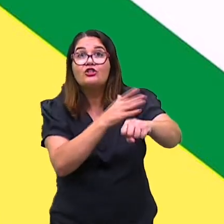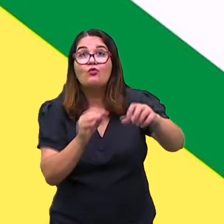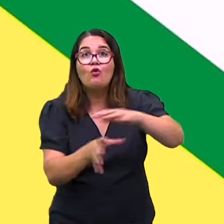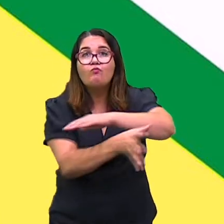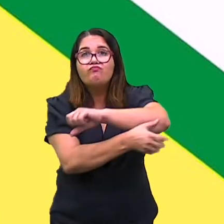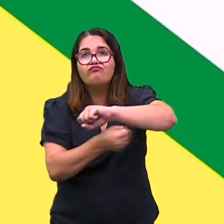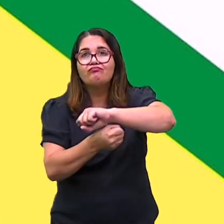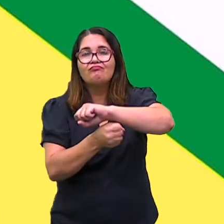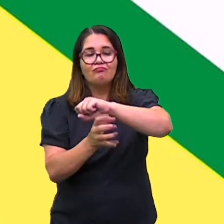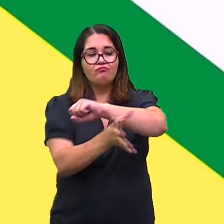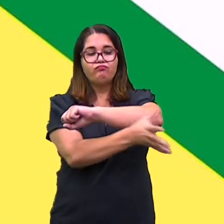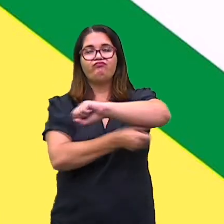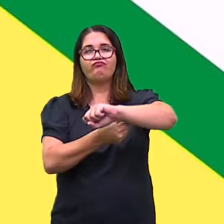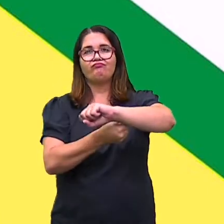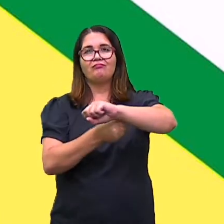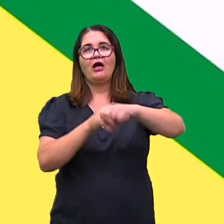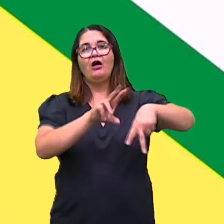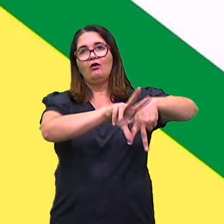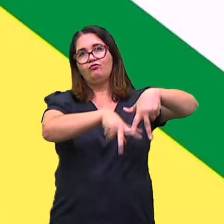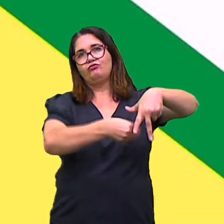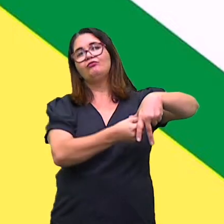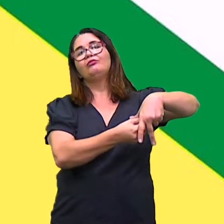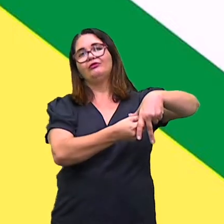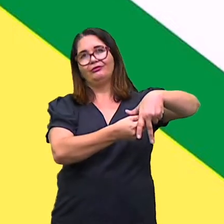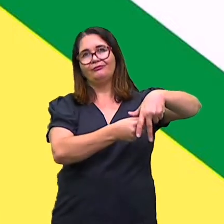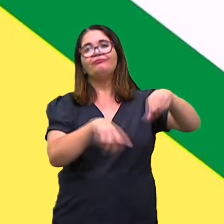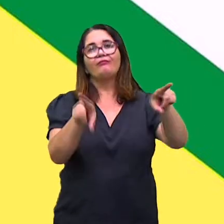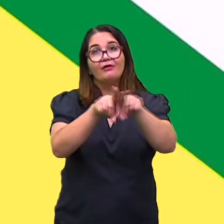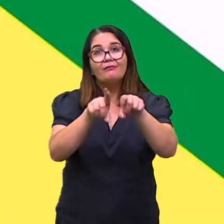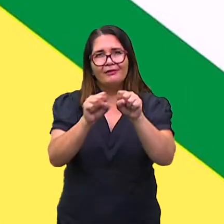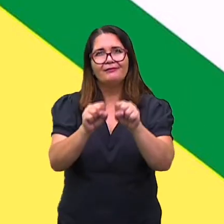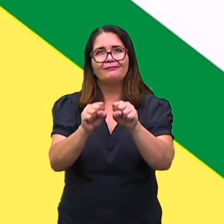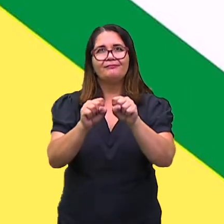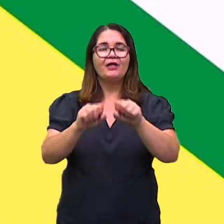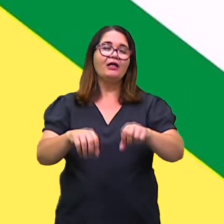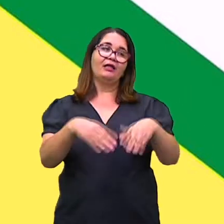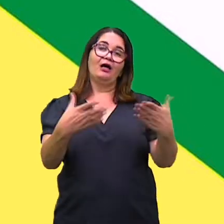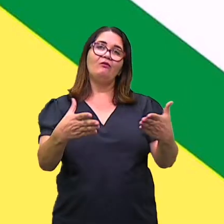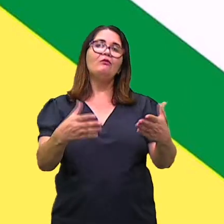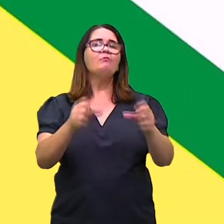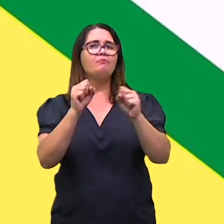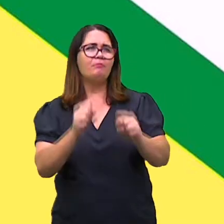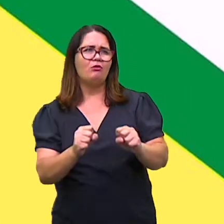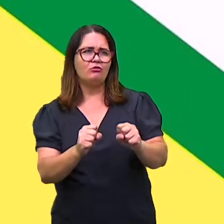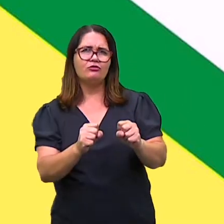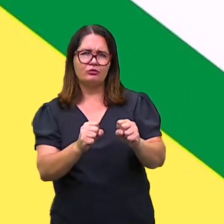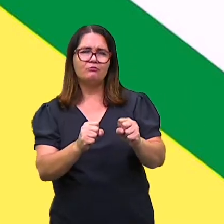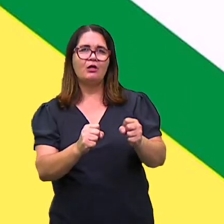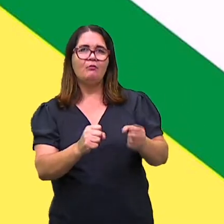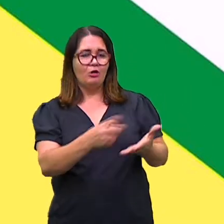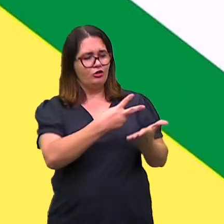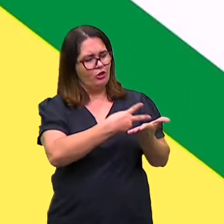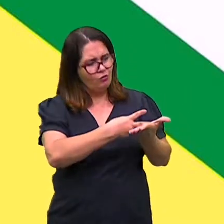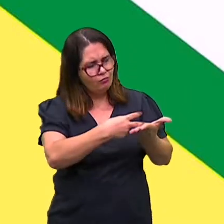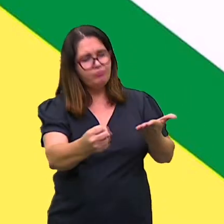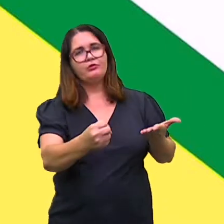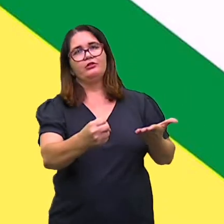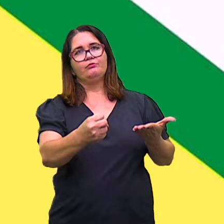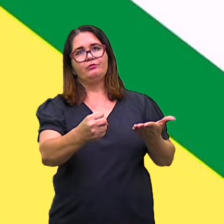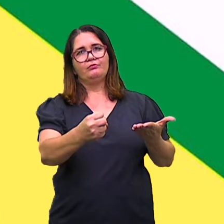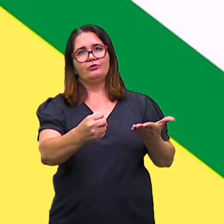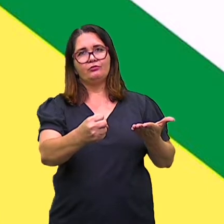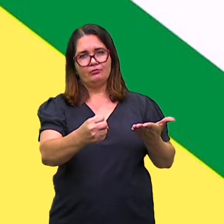Se condenado, ele será imediatamente destituído, mesmo antes da publicação da decisão no Diário